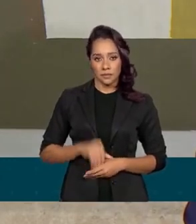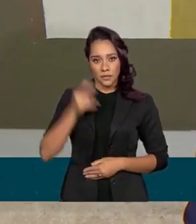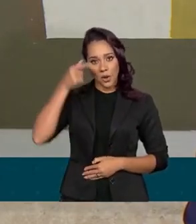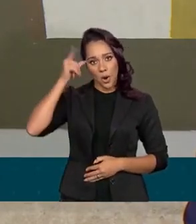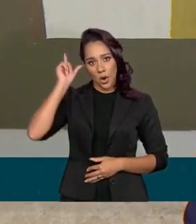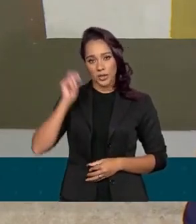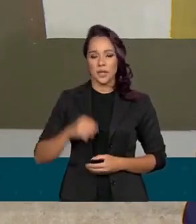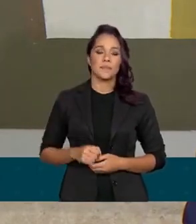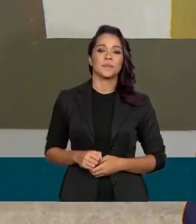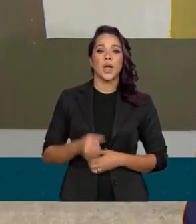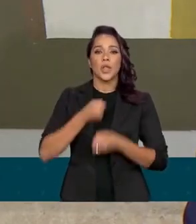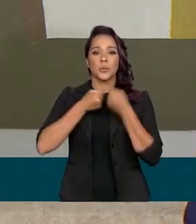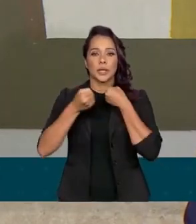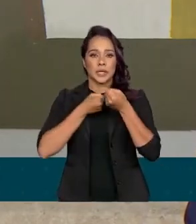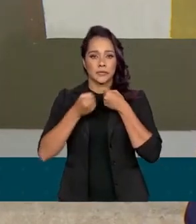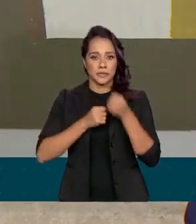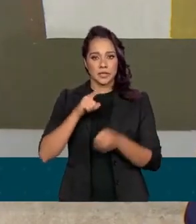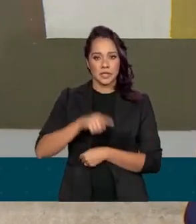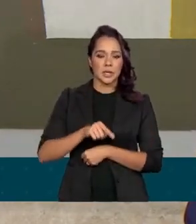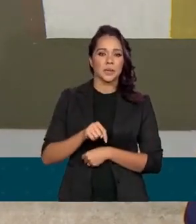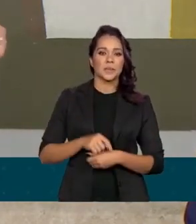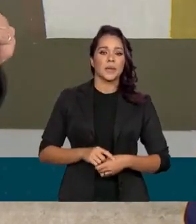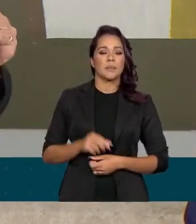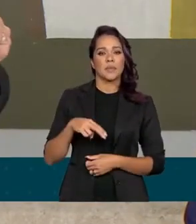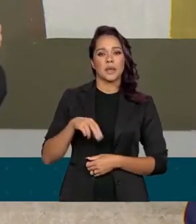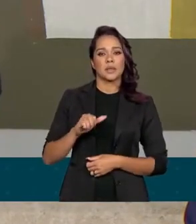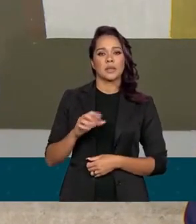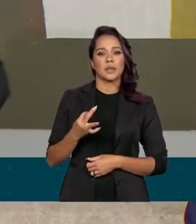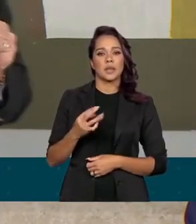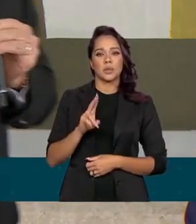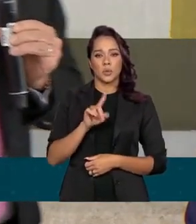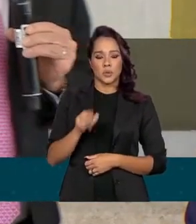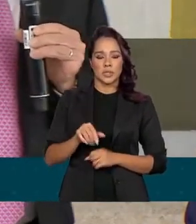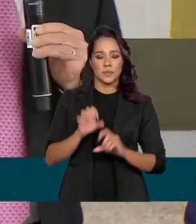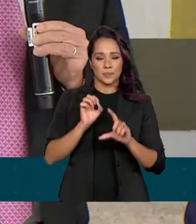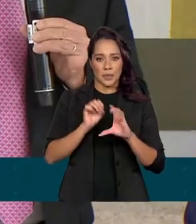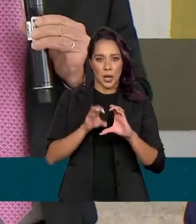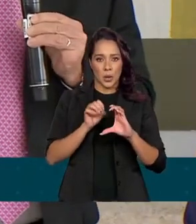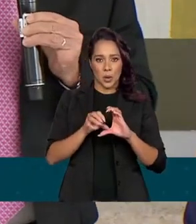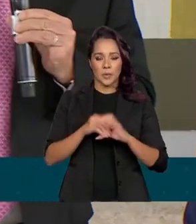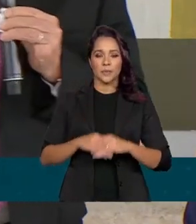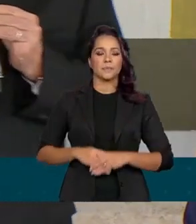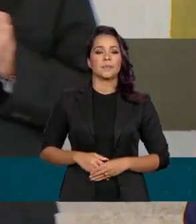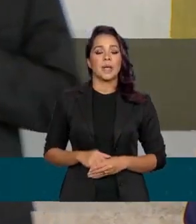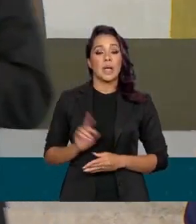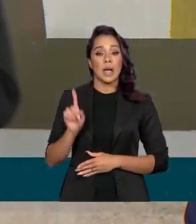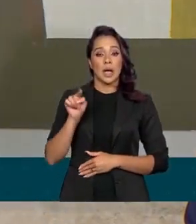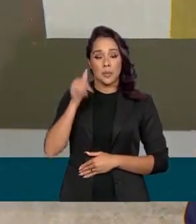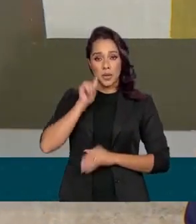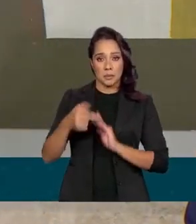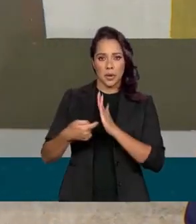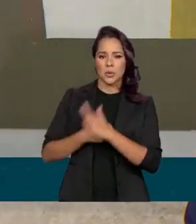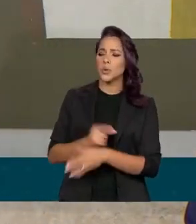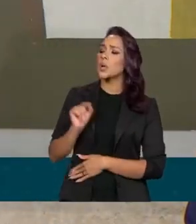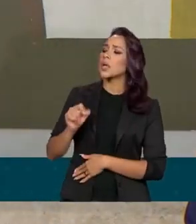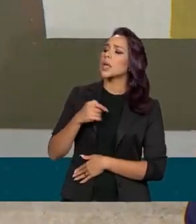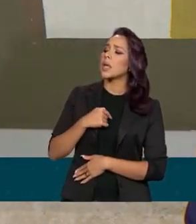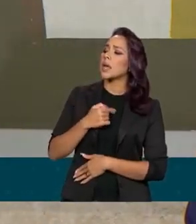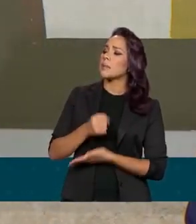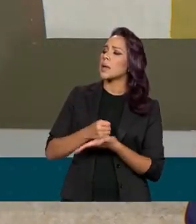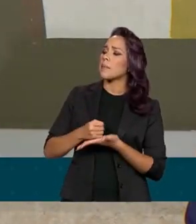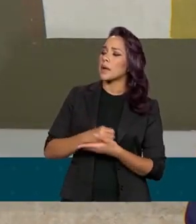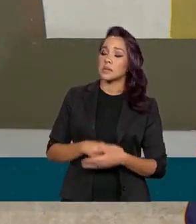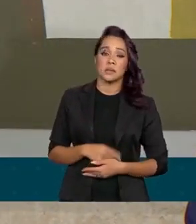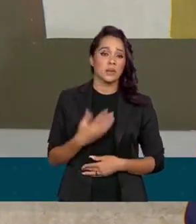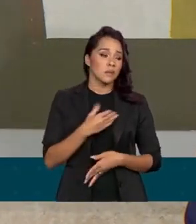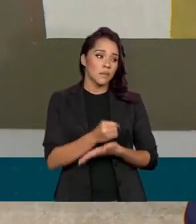Ontem, numa entrevista que eu dei para a Natuza, na Globo News, ela perguntou quem era a minha base. Eu